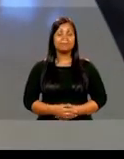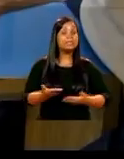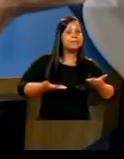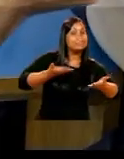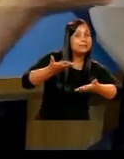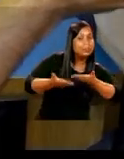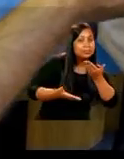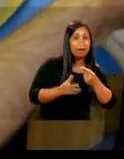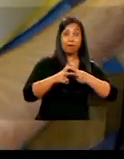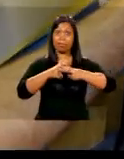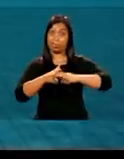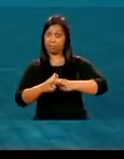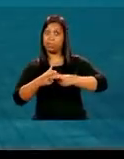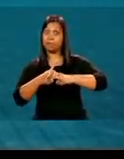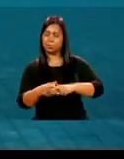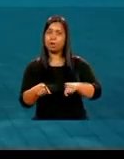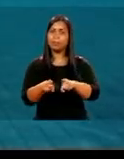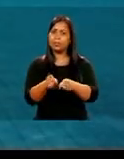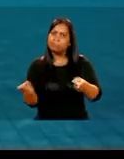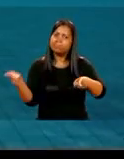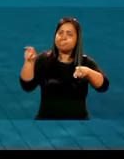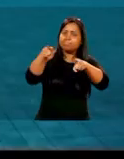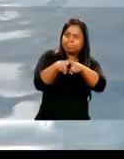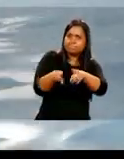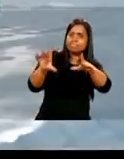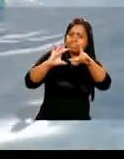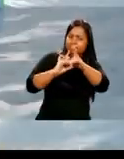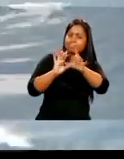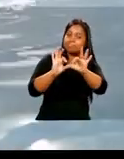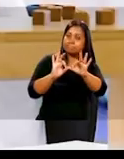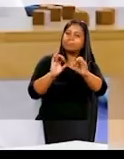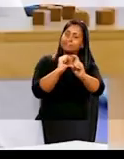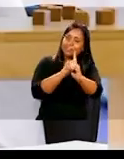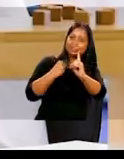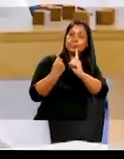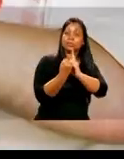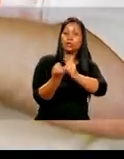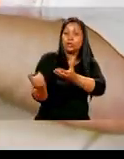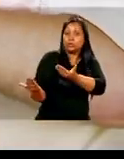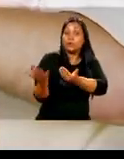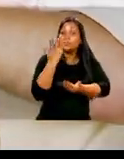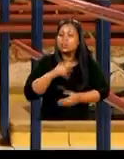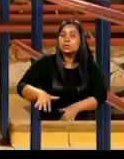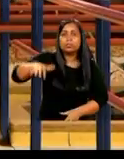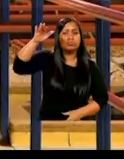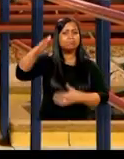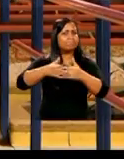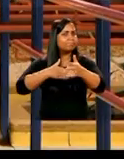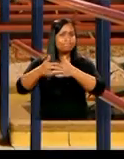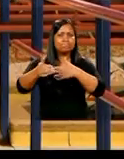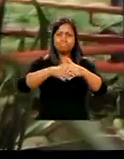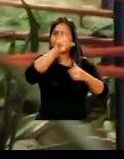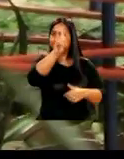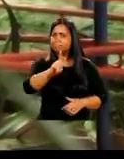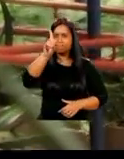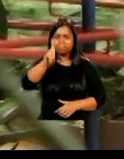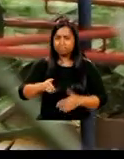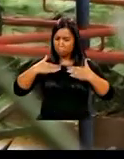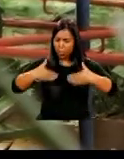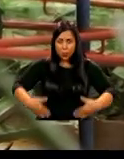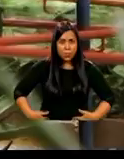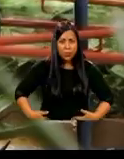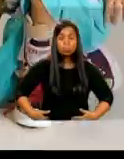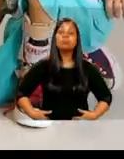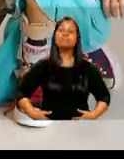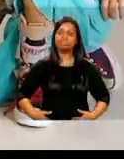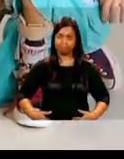Tratar, reabilitar, reintegrar à sociedade crianças, jovens e adultos com qualquer tipo de deficiência